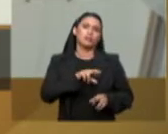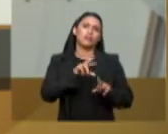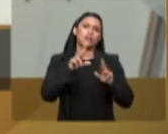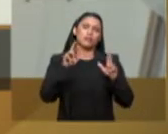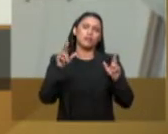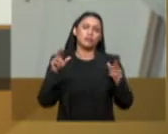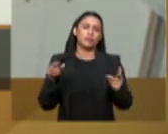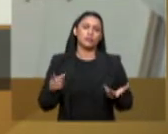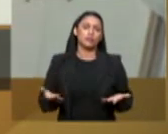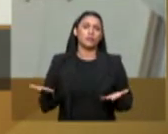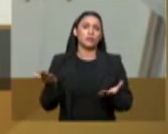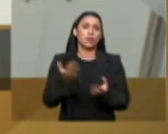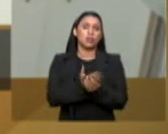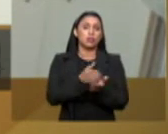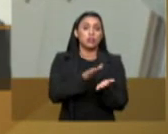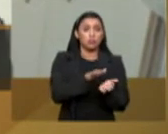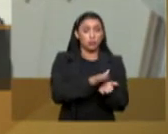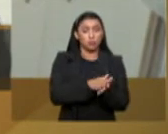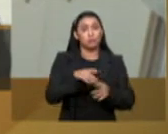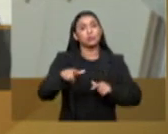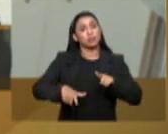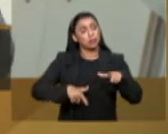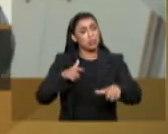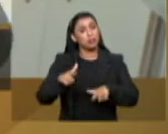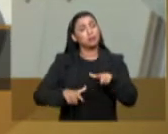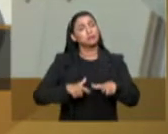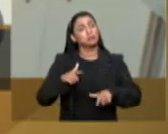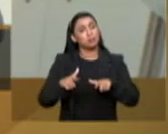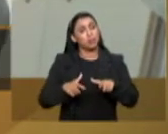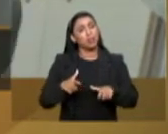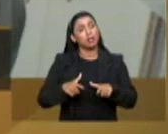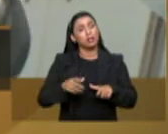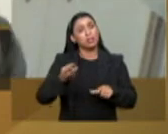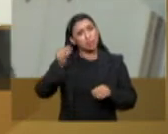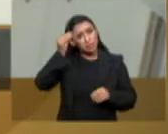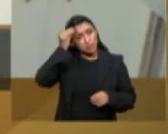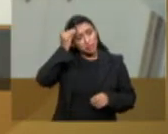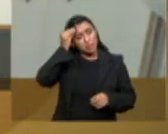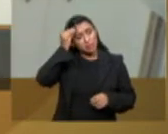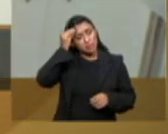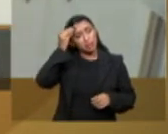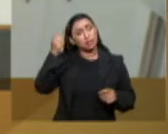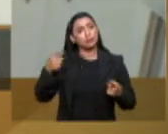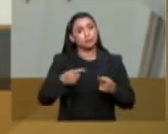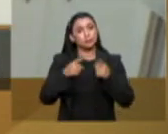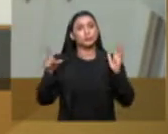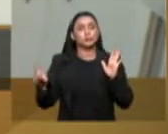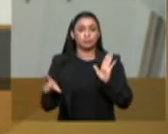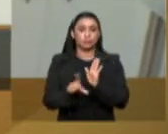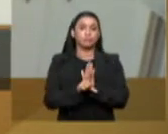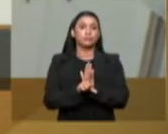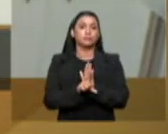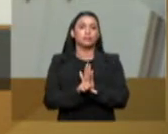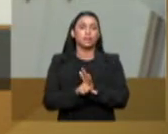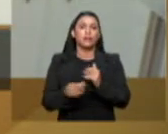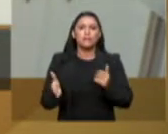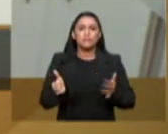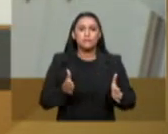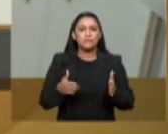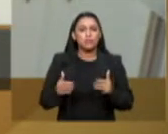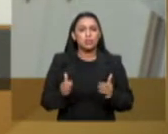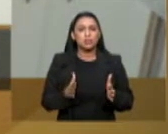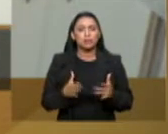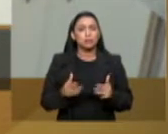Federal que trabalham justamente essa visão da legalidade a possibilitar uma certa